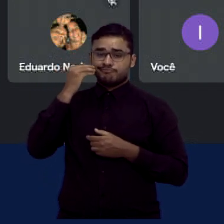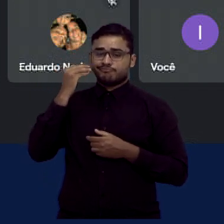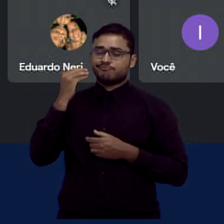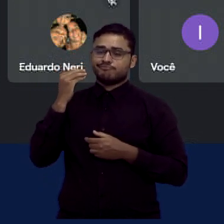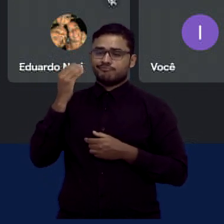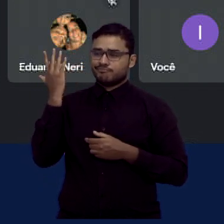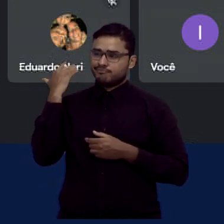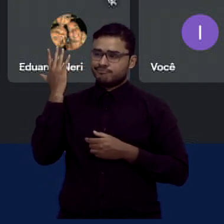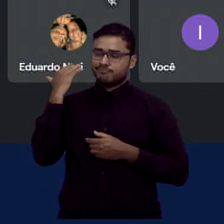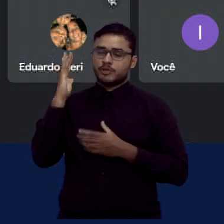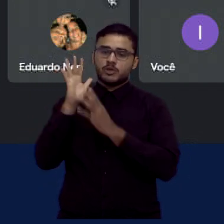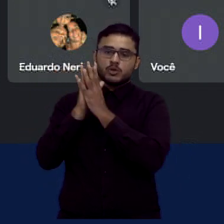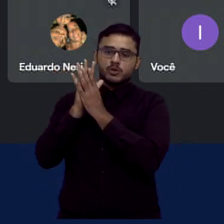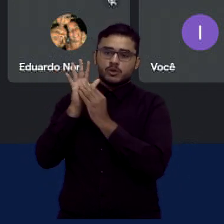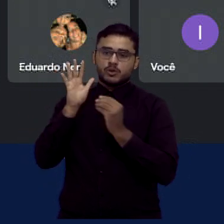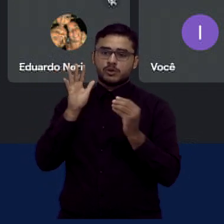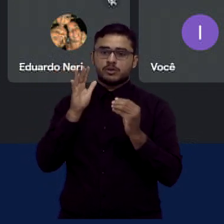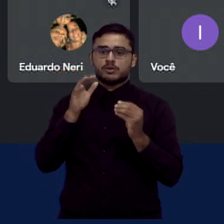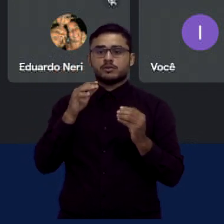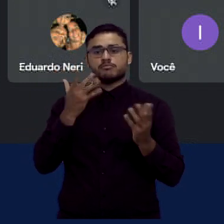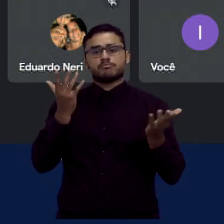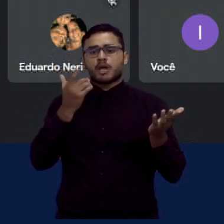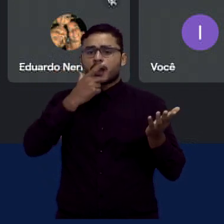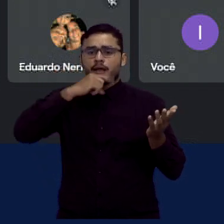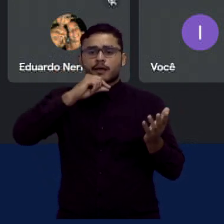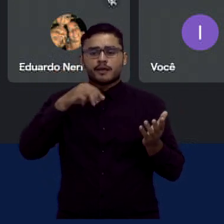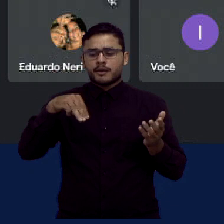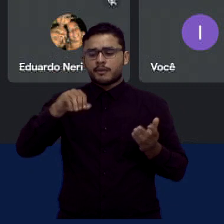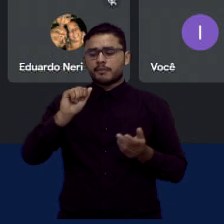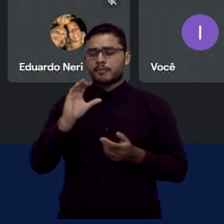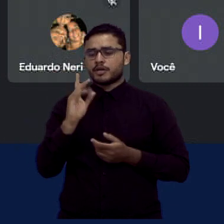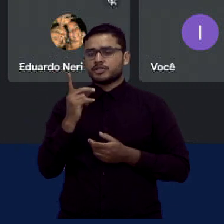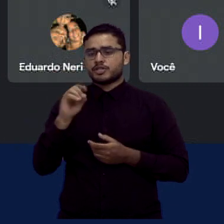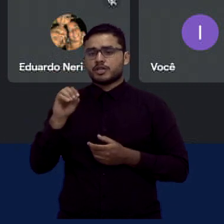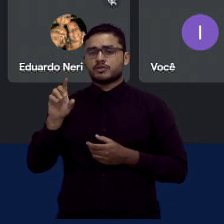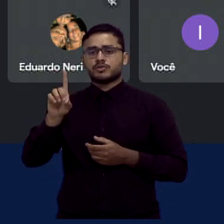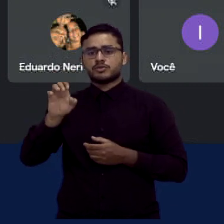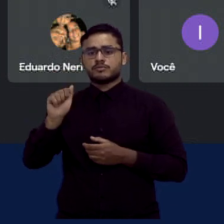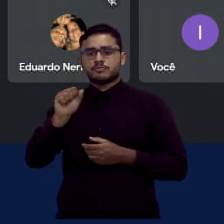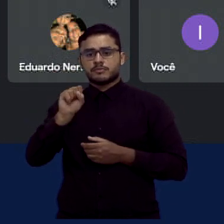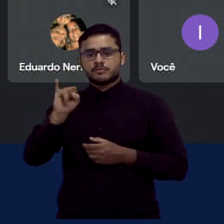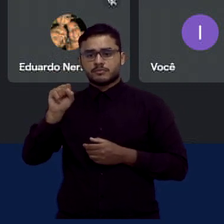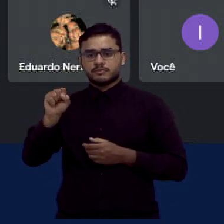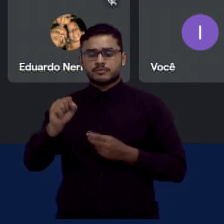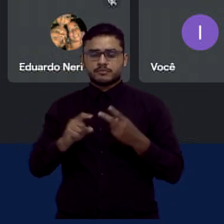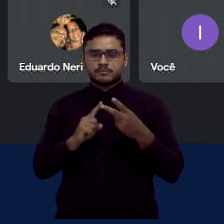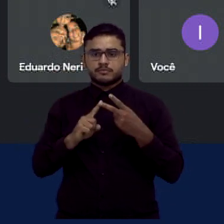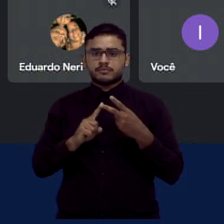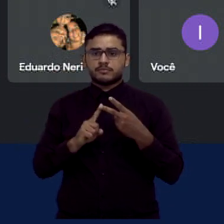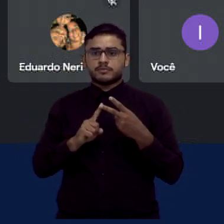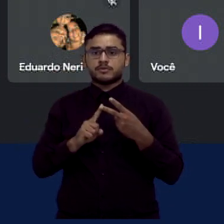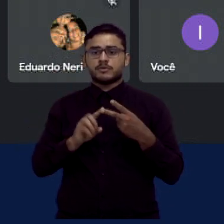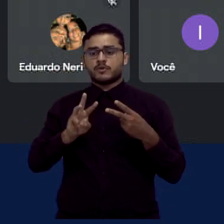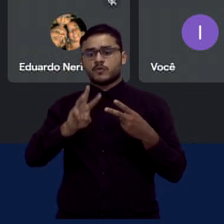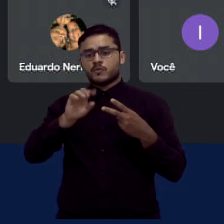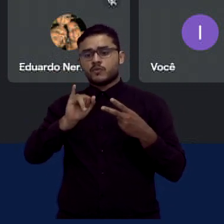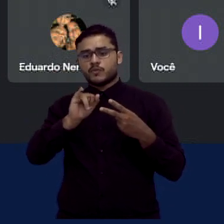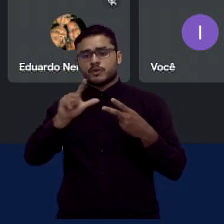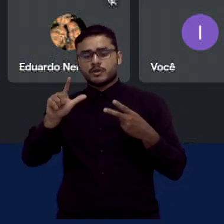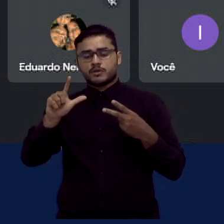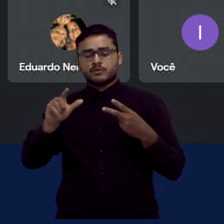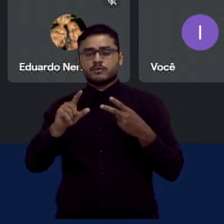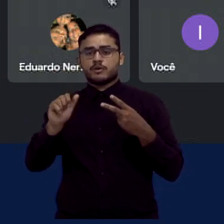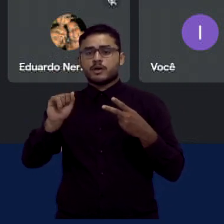pode reconhecer alguma coisa de Machado de Assis, pode reconhecer alguma coisa do Will Eisner, pode reconhecer